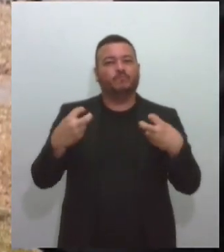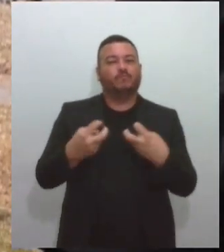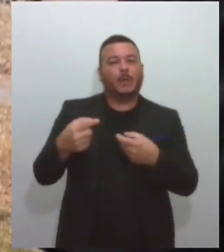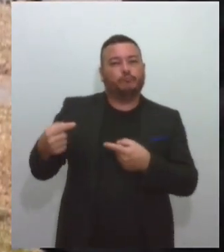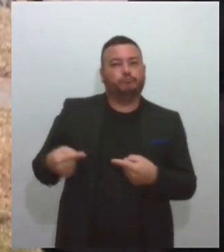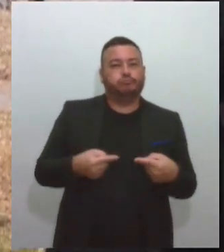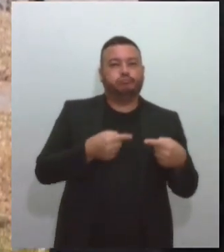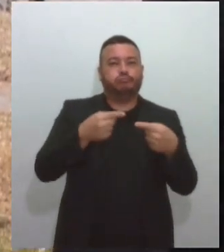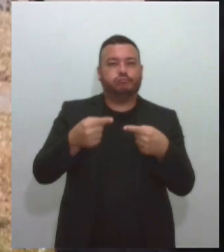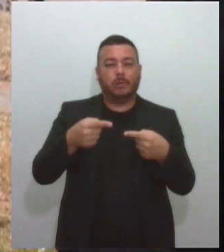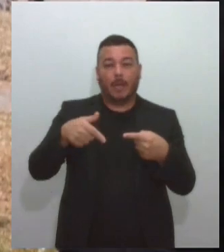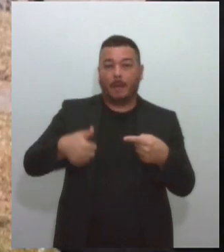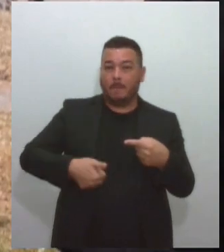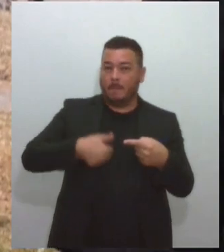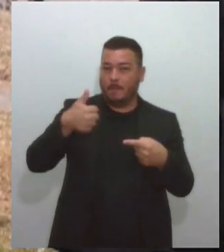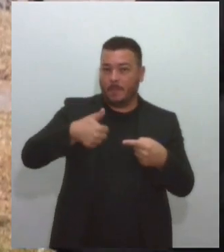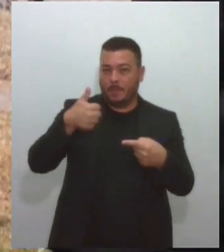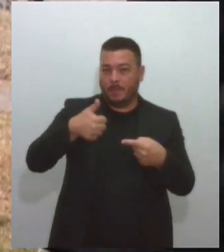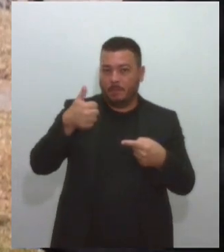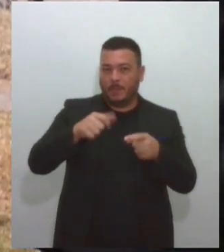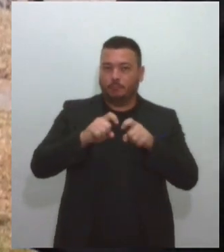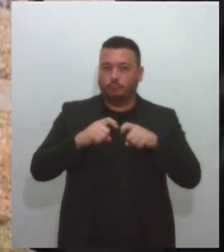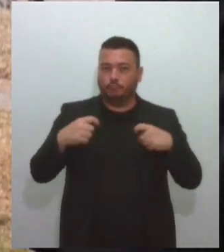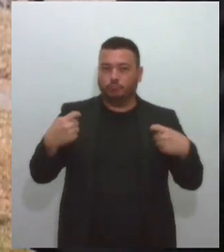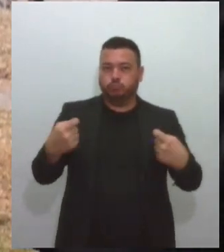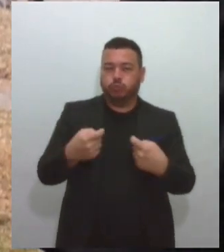primeira roda de conversa oficial sobre a questão